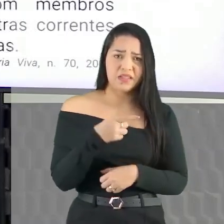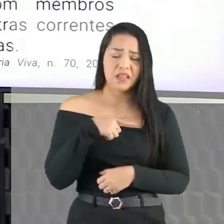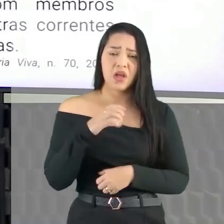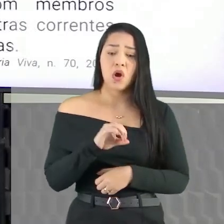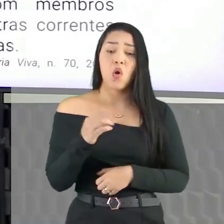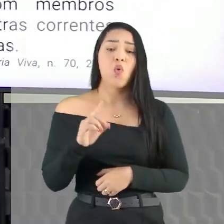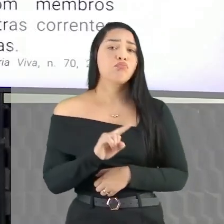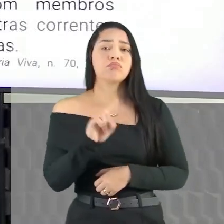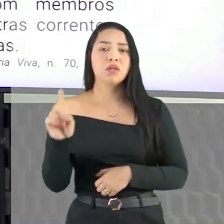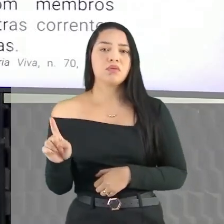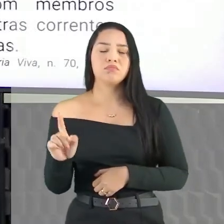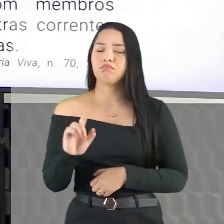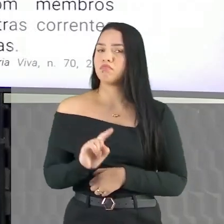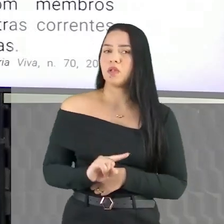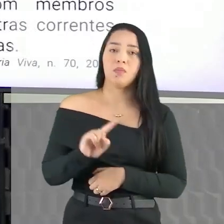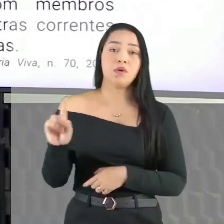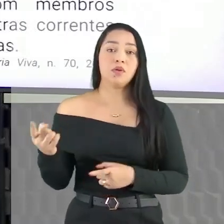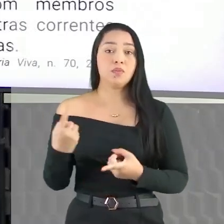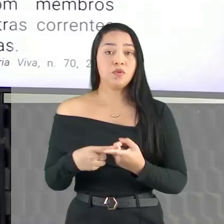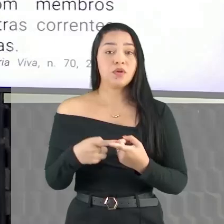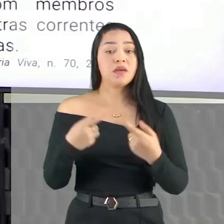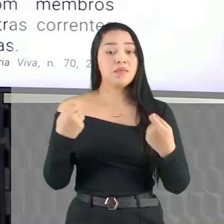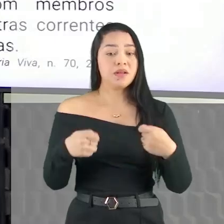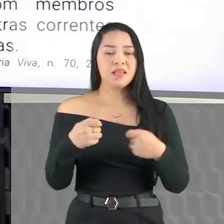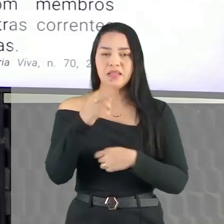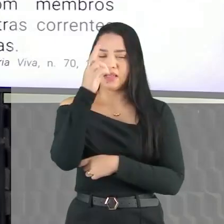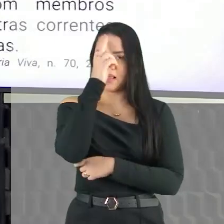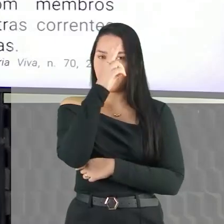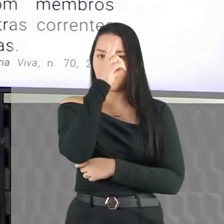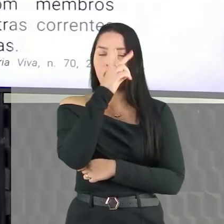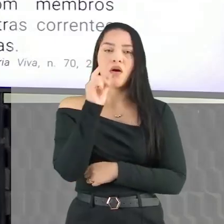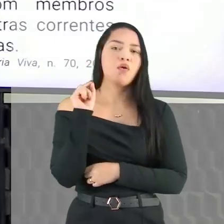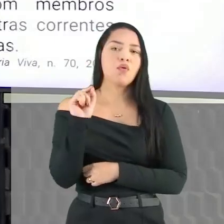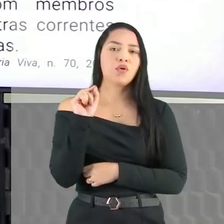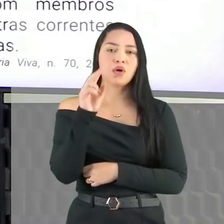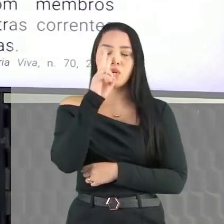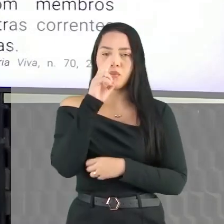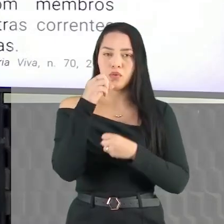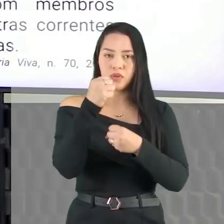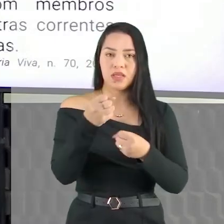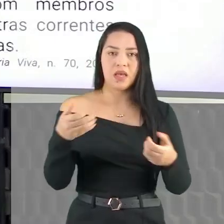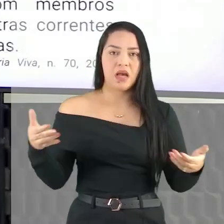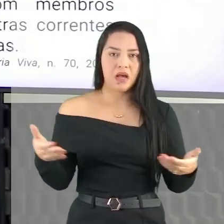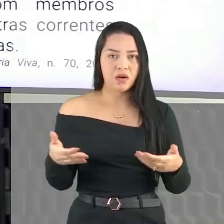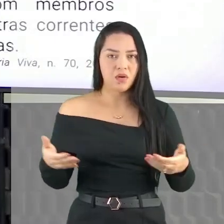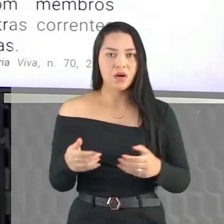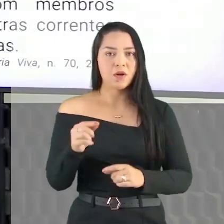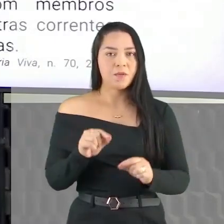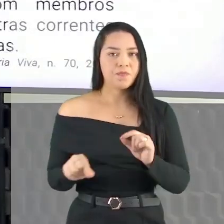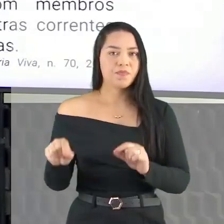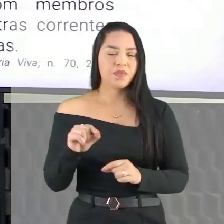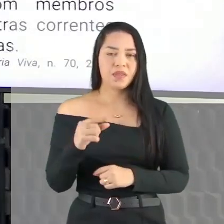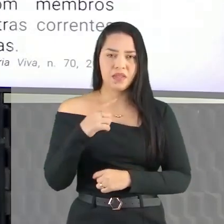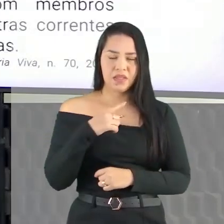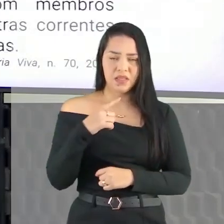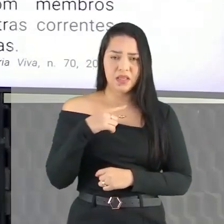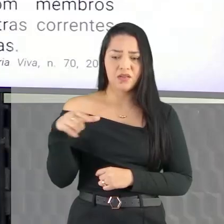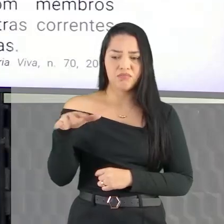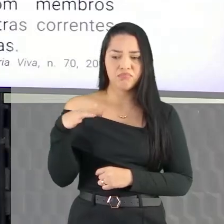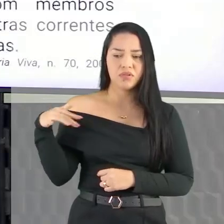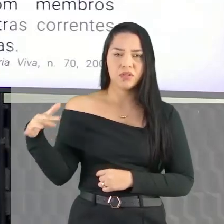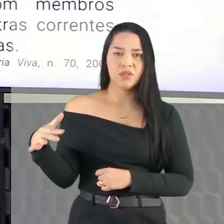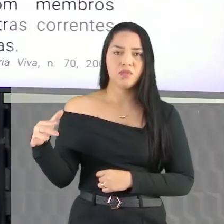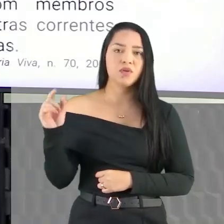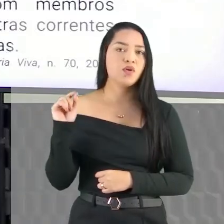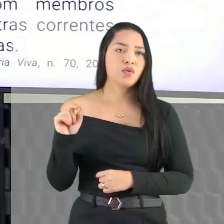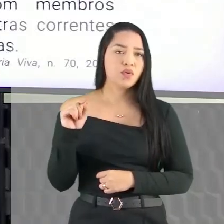ou não? Não, não estaria apoiando essa brigada, até porque nós temos que lembrar que quem está no poder nesse momento, né, aí, dos regimes totalitários,